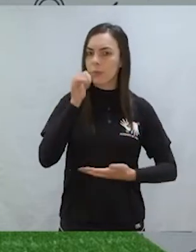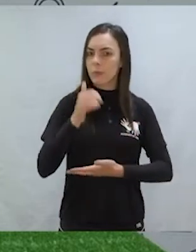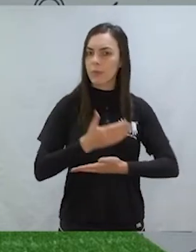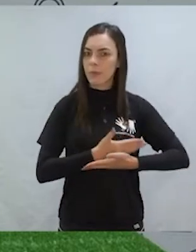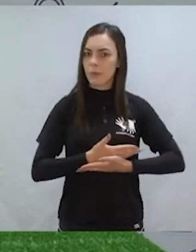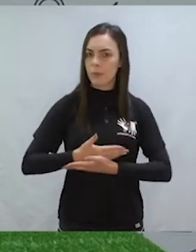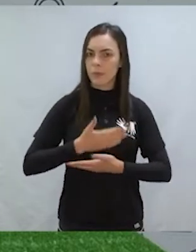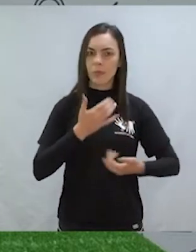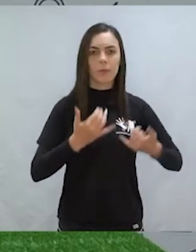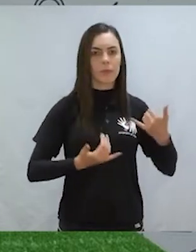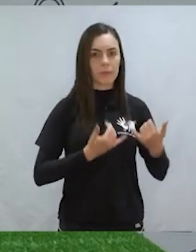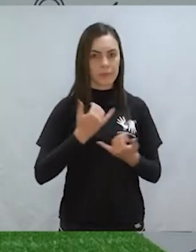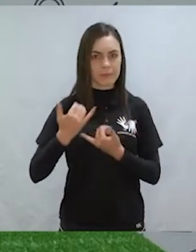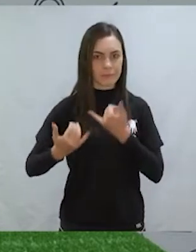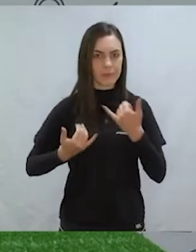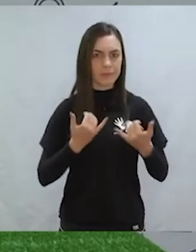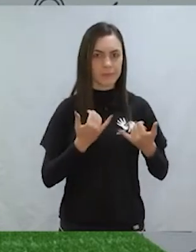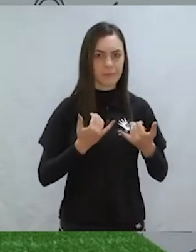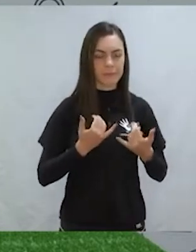A palavra